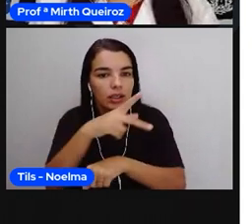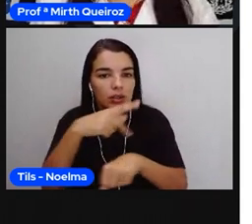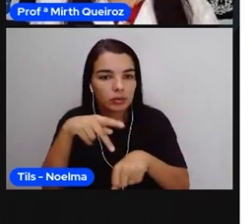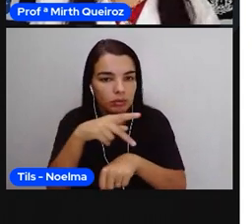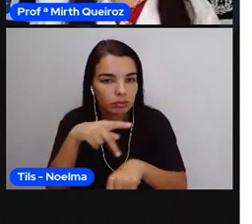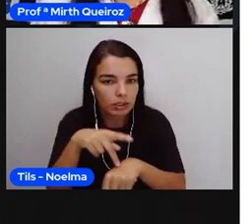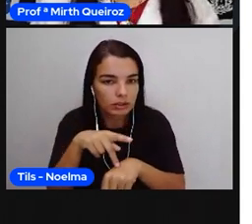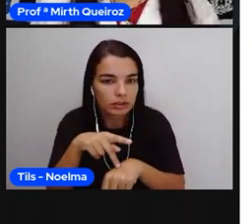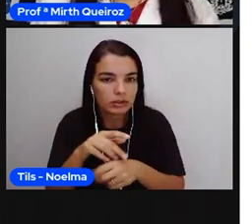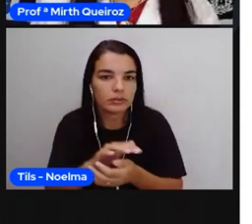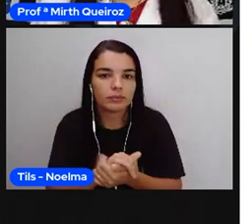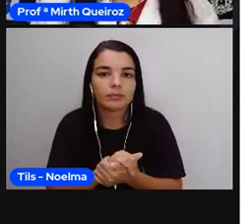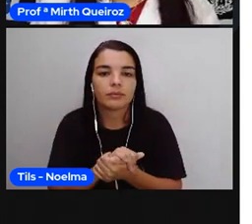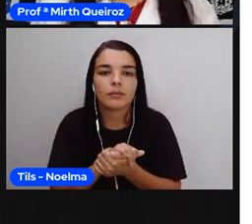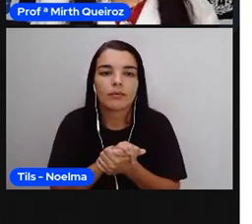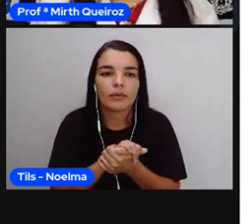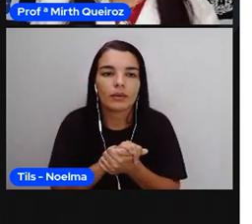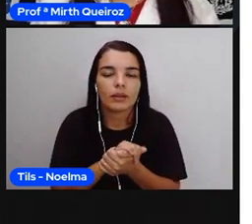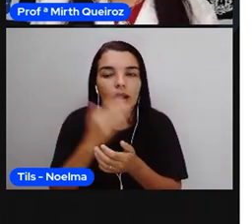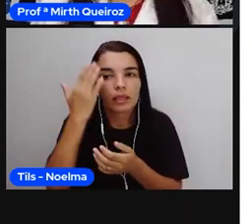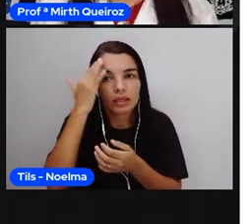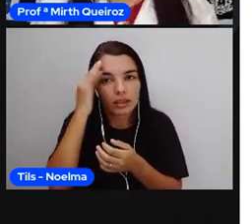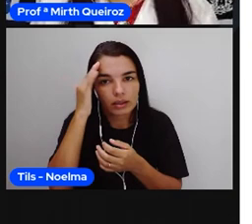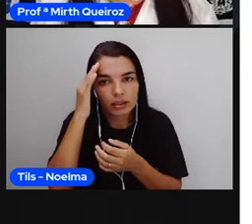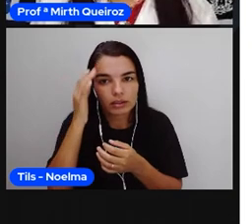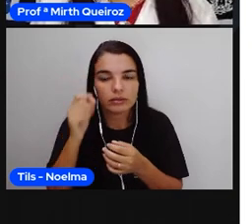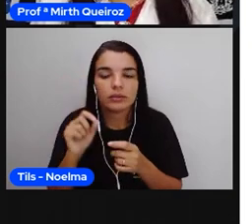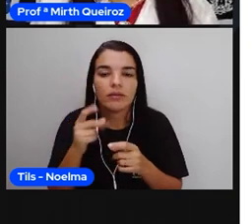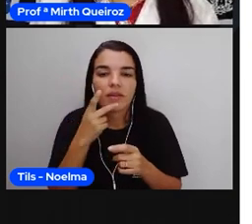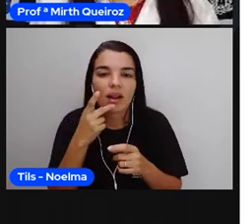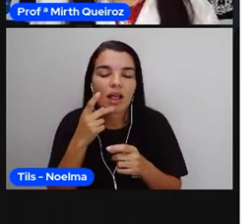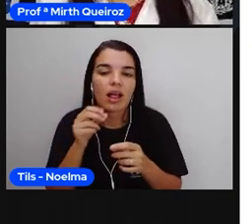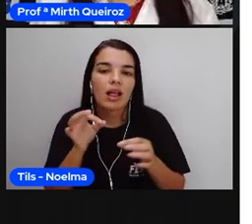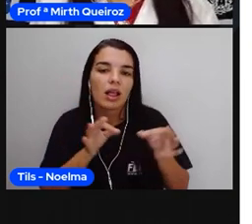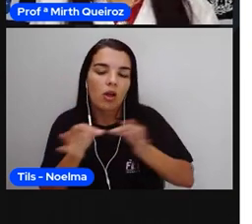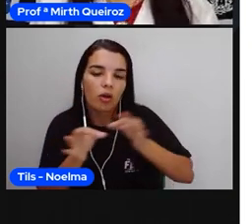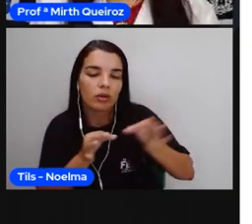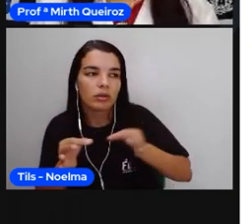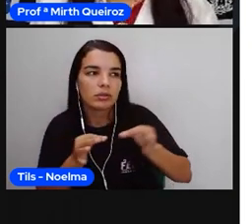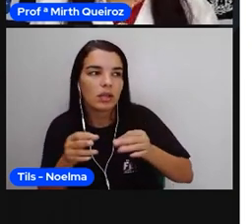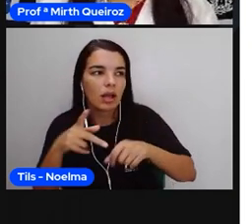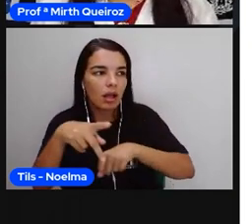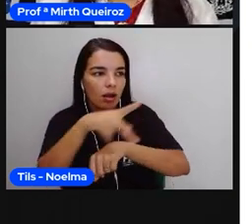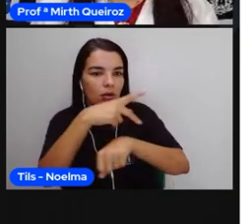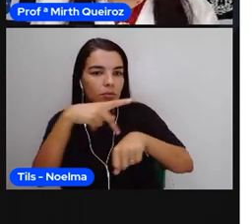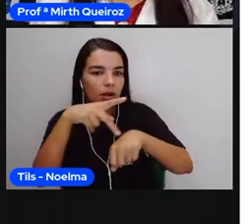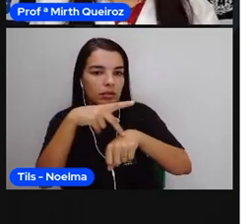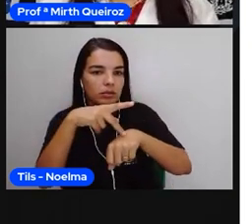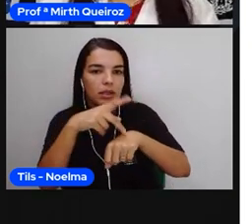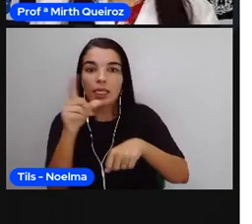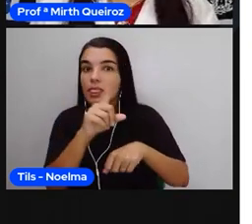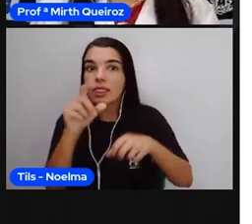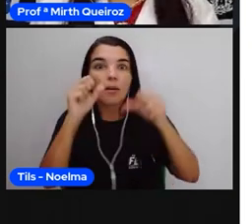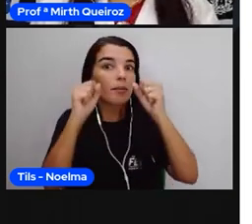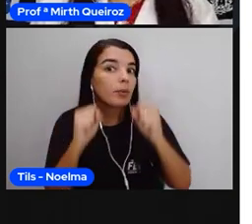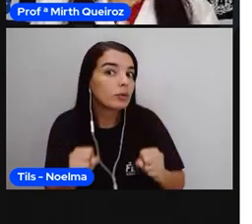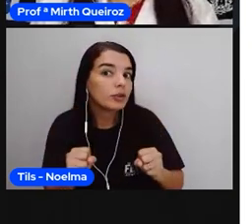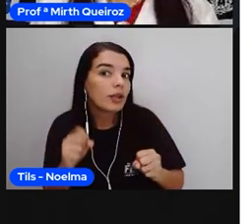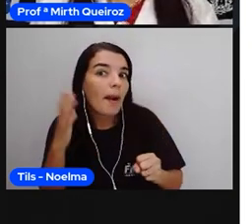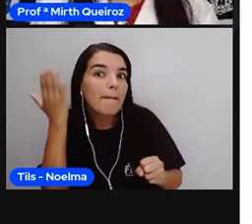era o que se entendia por civilizar o país. Elas não poderiam brincar, isso as